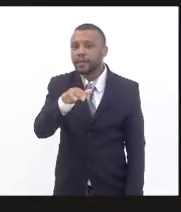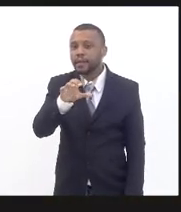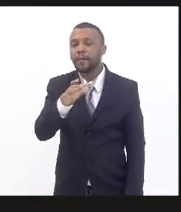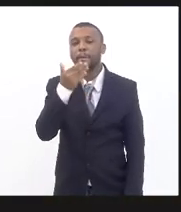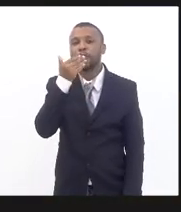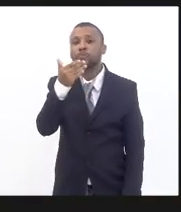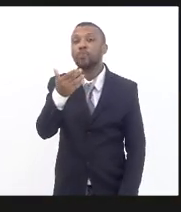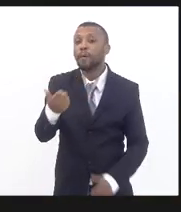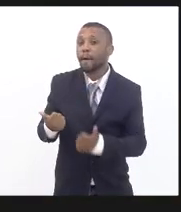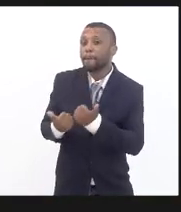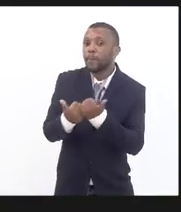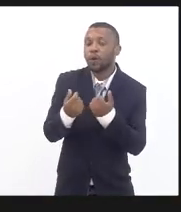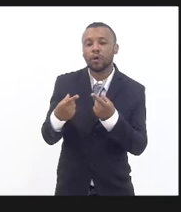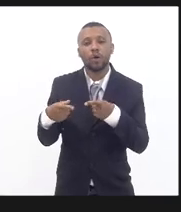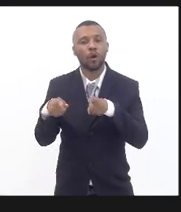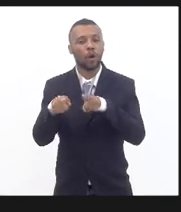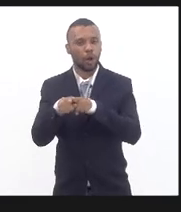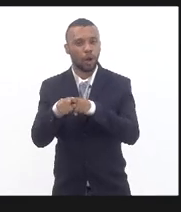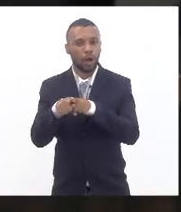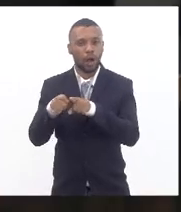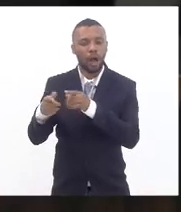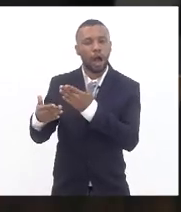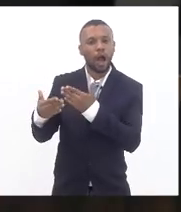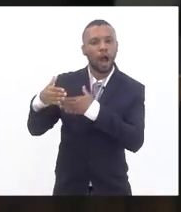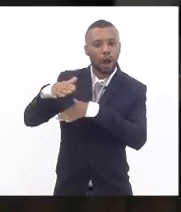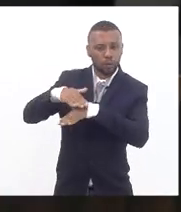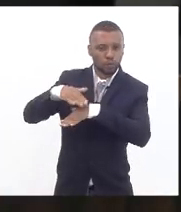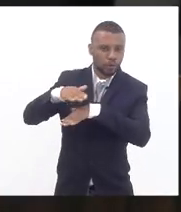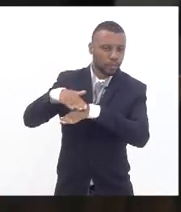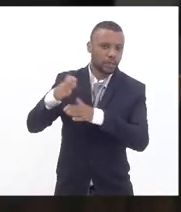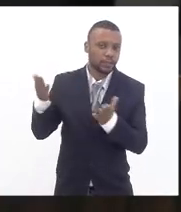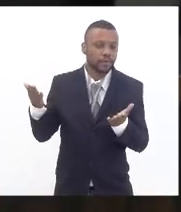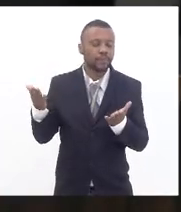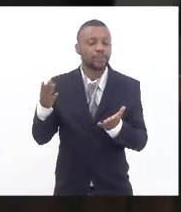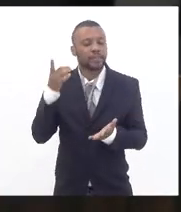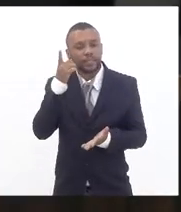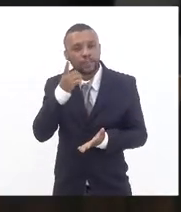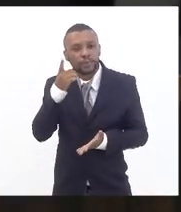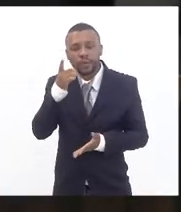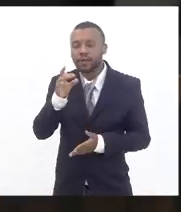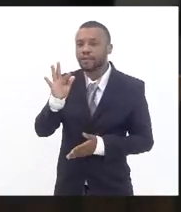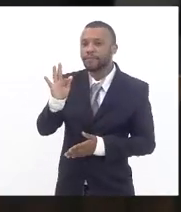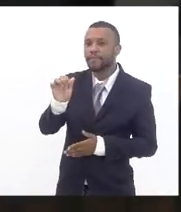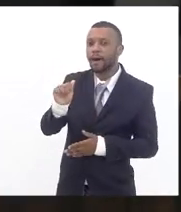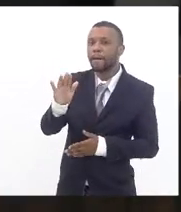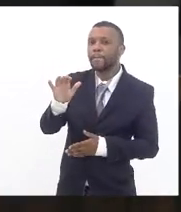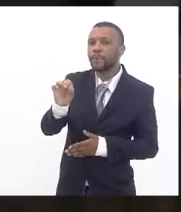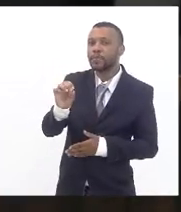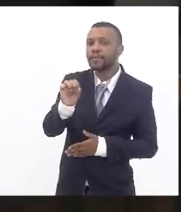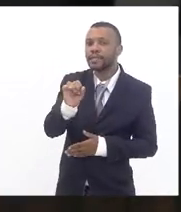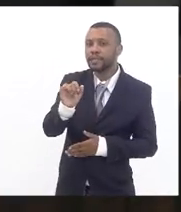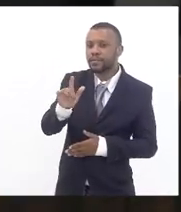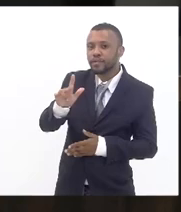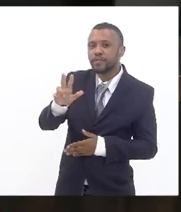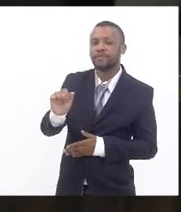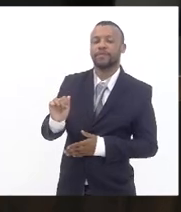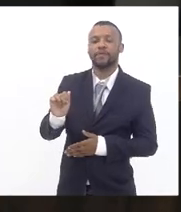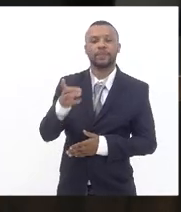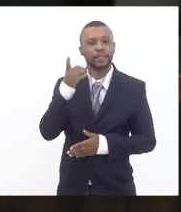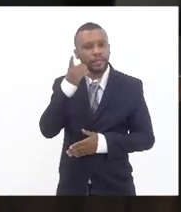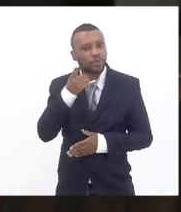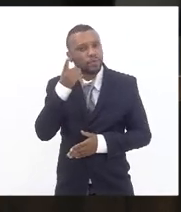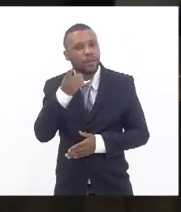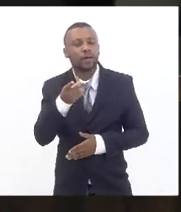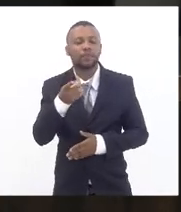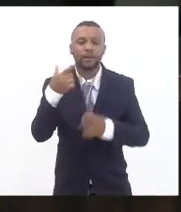autoria? Fábio Silva pediu, presidente. Deputado Fábio Silva, deputado enfermeira Rejane, mais